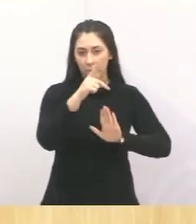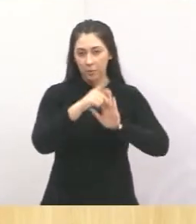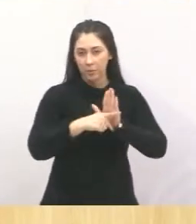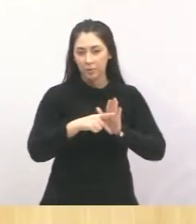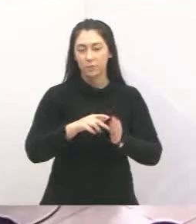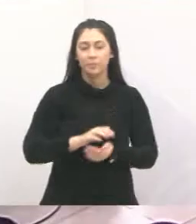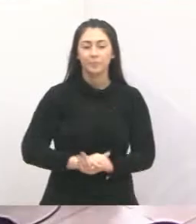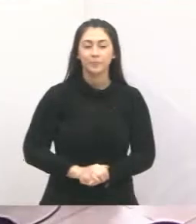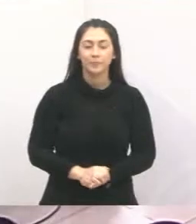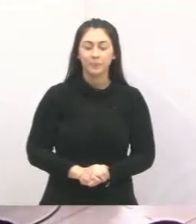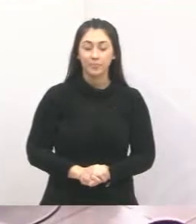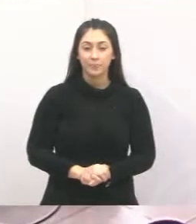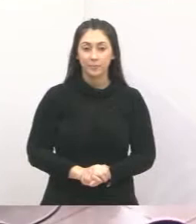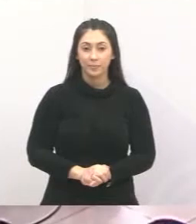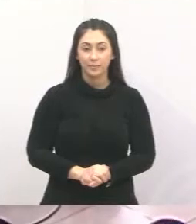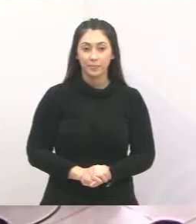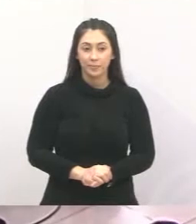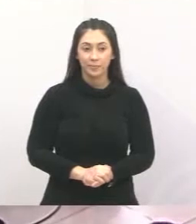dia.